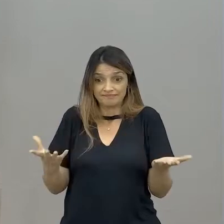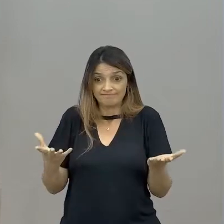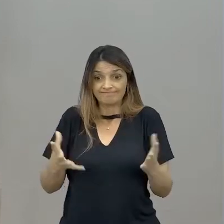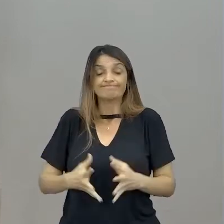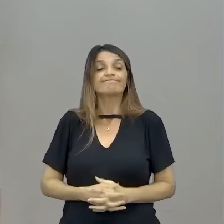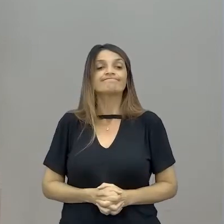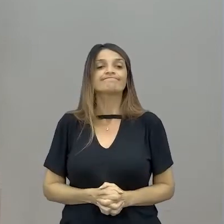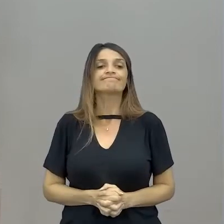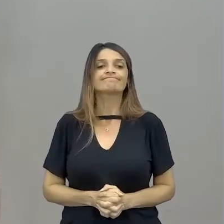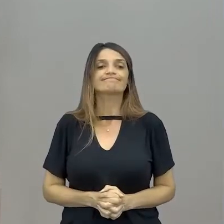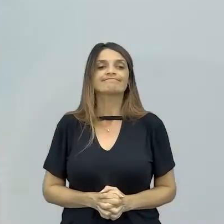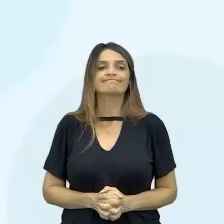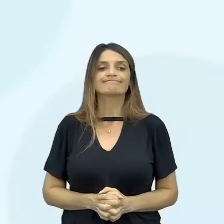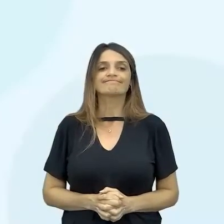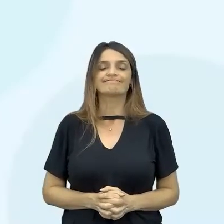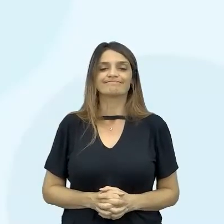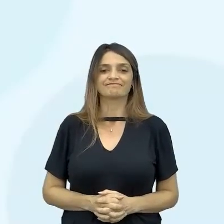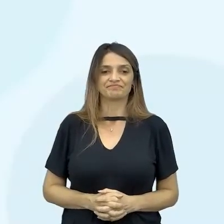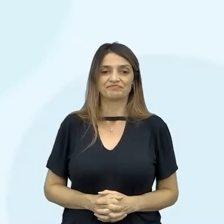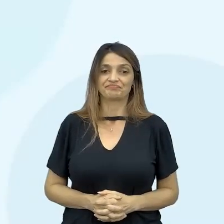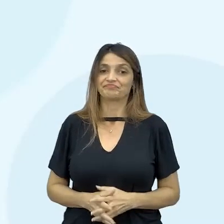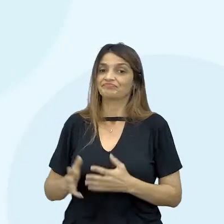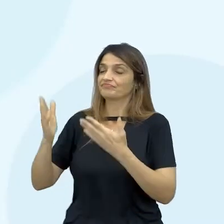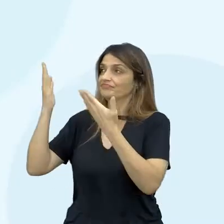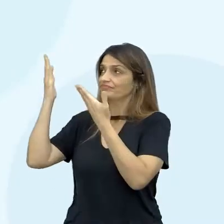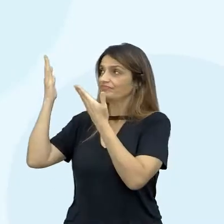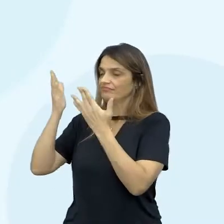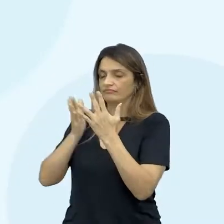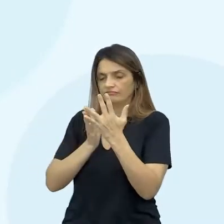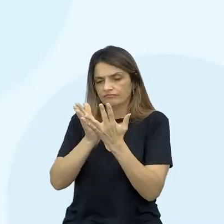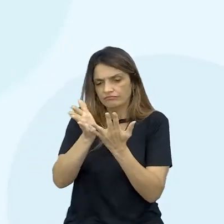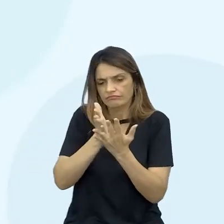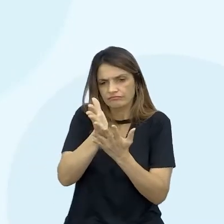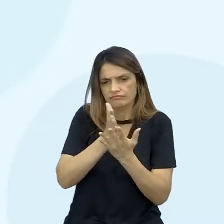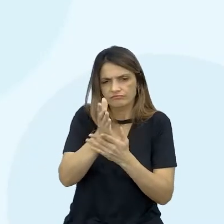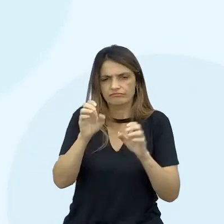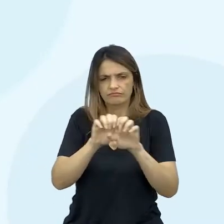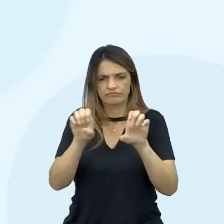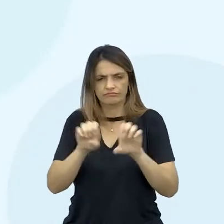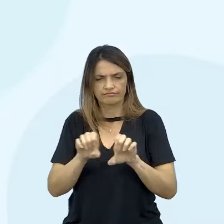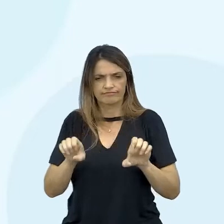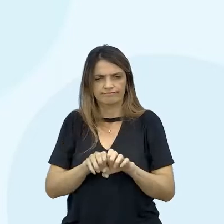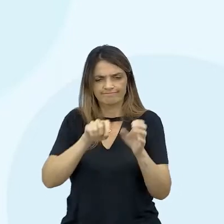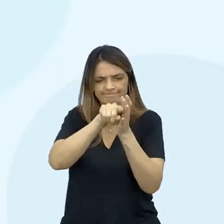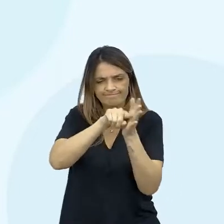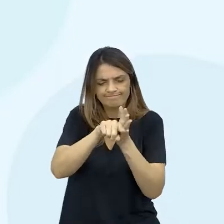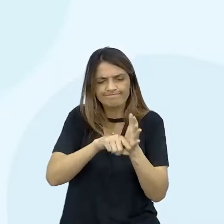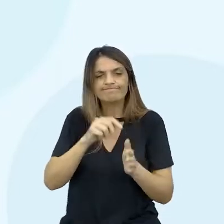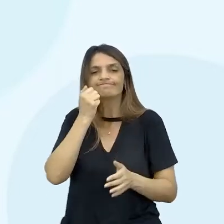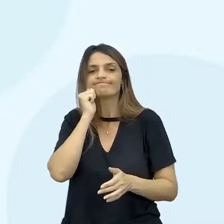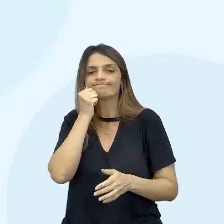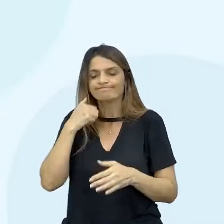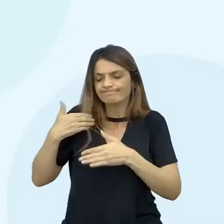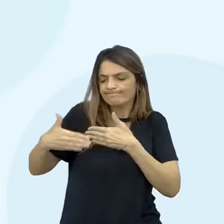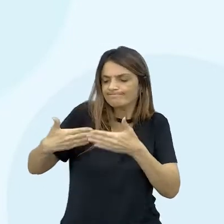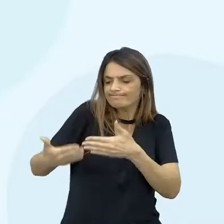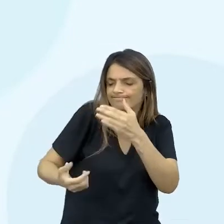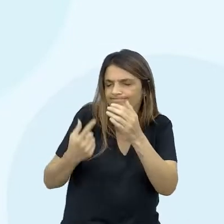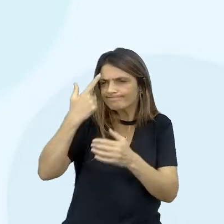então deixar o quadro todo para vocês. Esses são os eixos estruturantes, investigação científica, processos